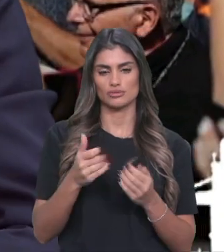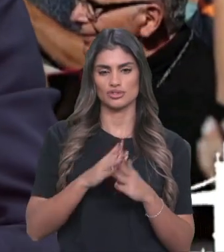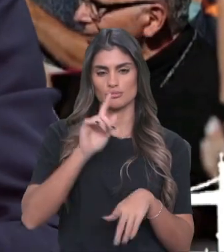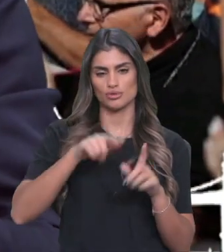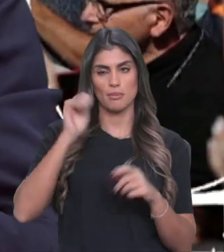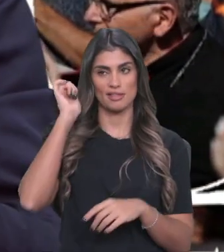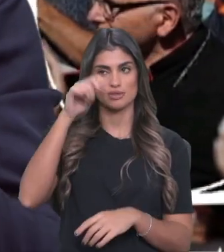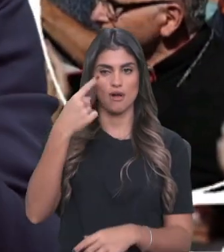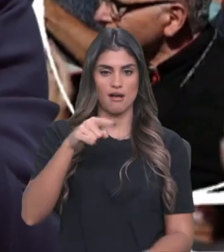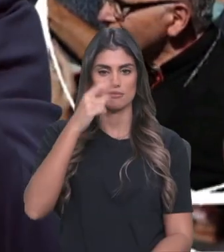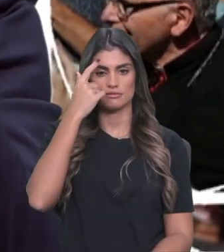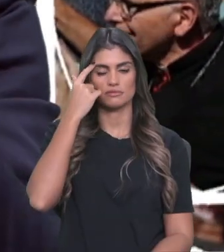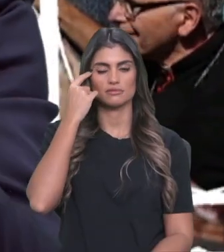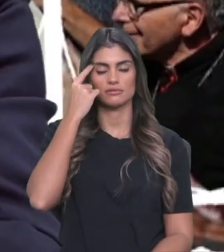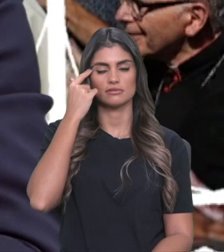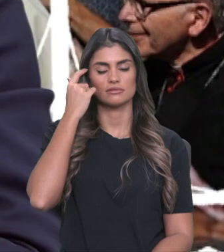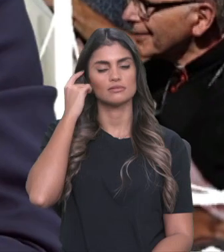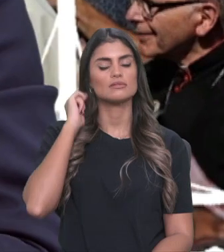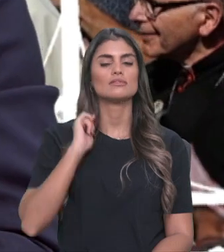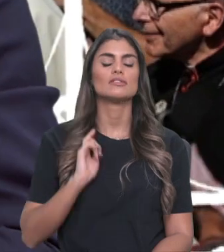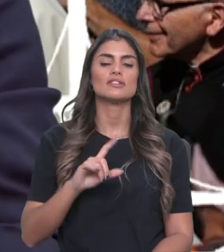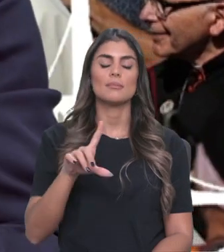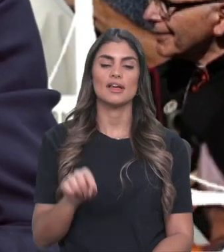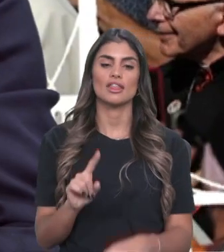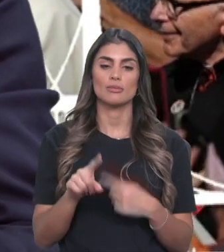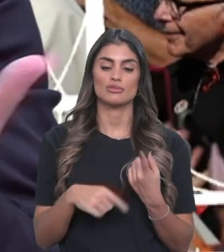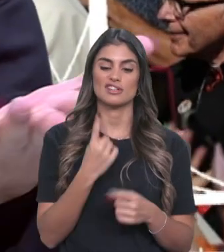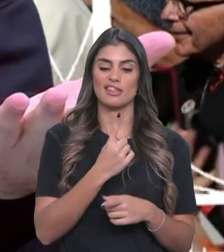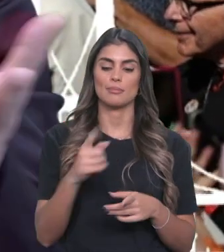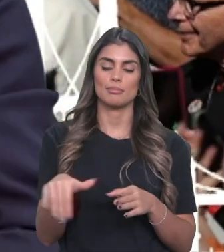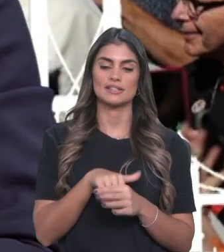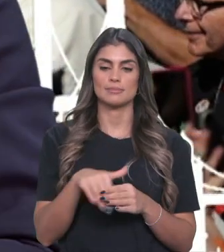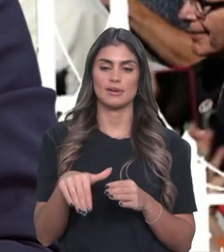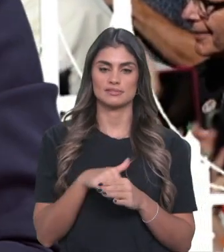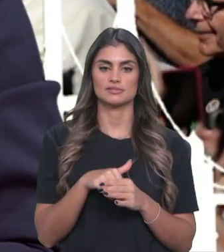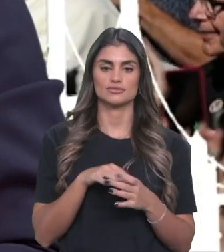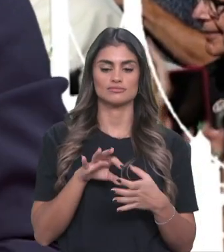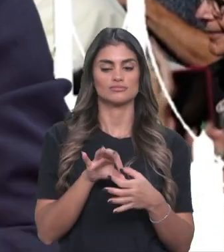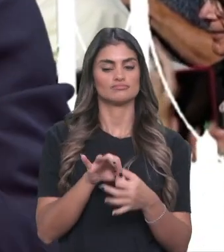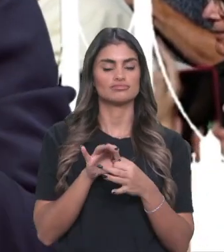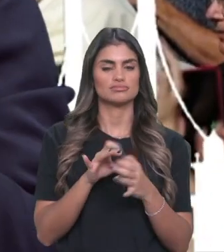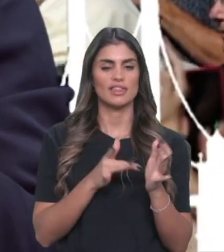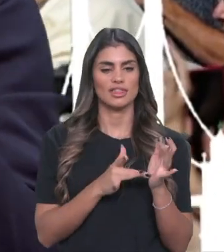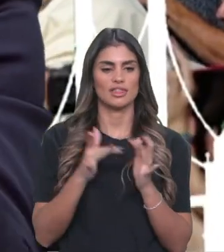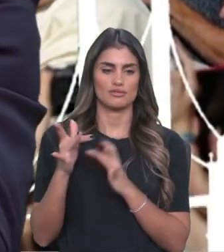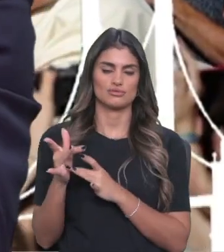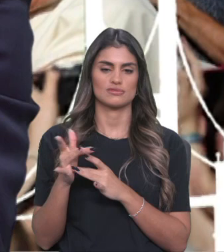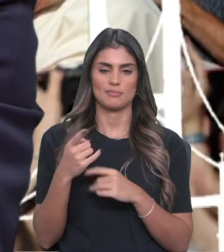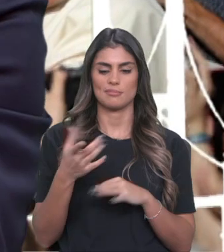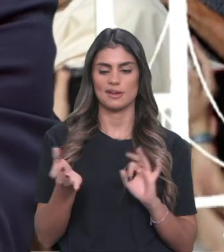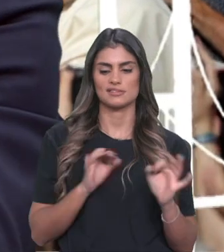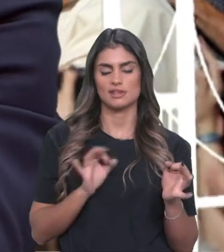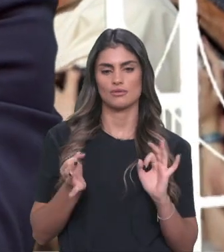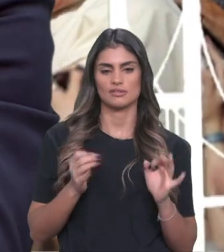batizados. E domingo após domingo... Trata-se de uma coerência também de cada participante na Eucaristia. Exatamente, na sua preparação e na